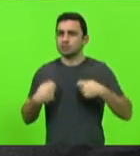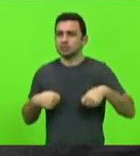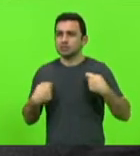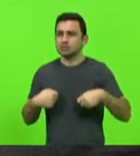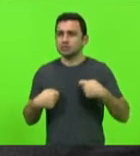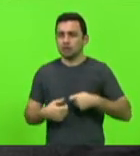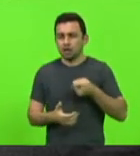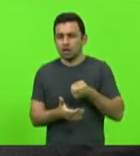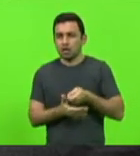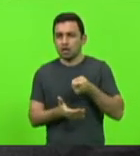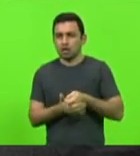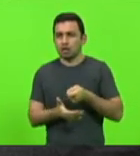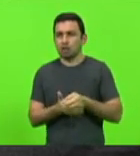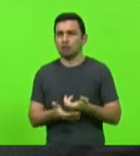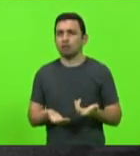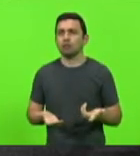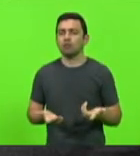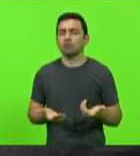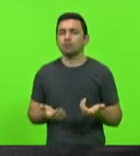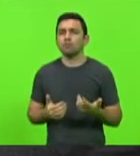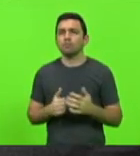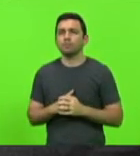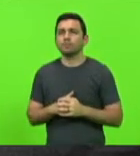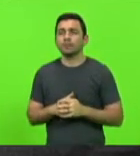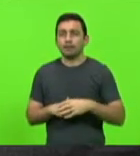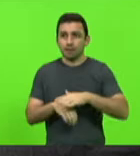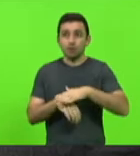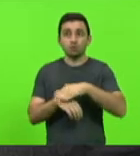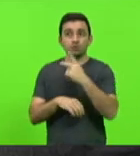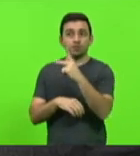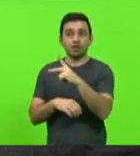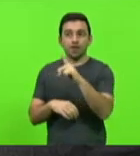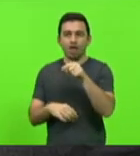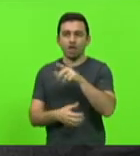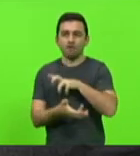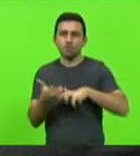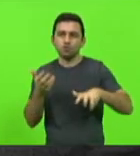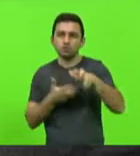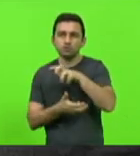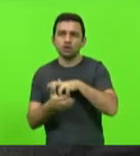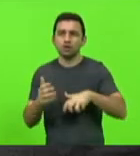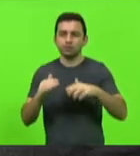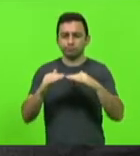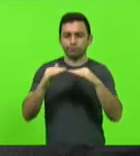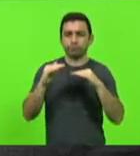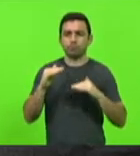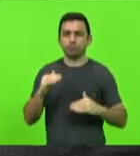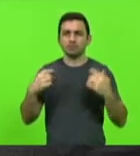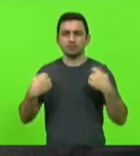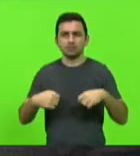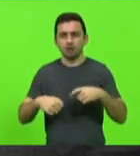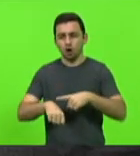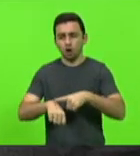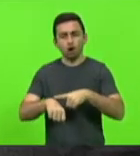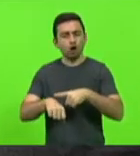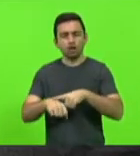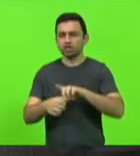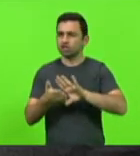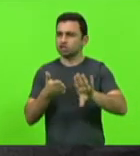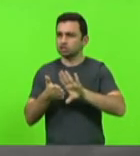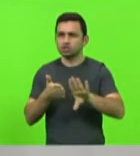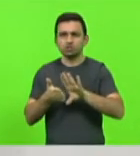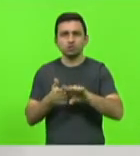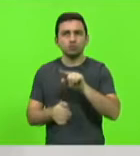do proletariado. Quer dizer, segundo ele... É uma revolução pelo atariado e já passou da hora de tirar esse professor.